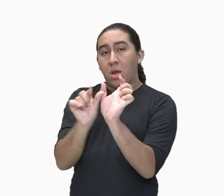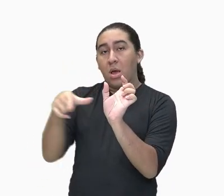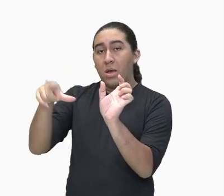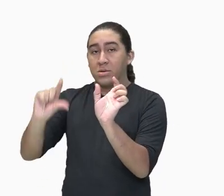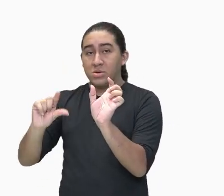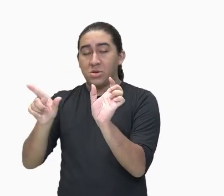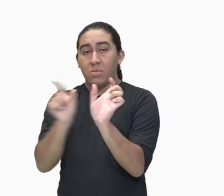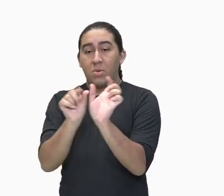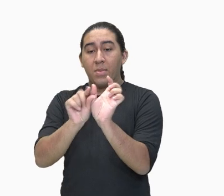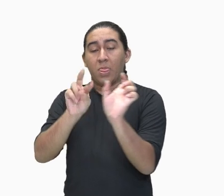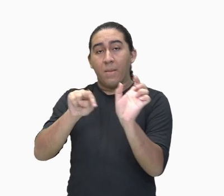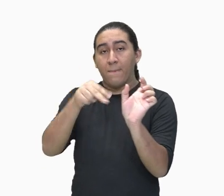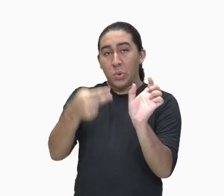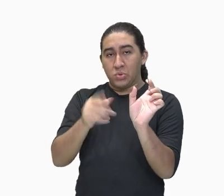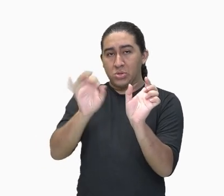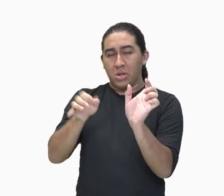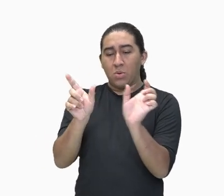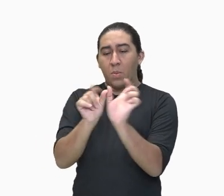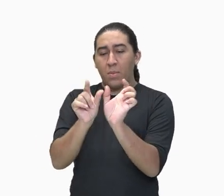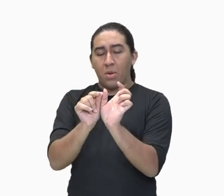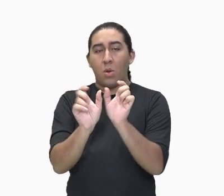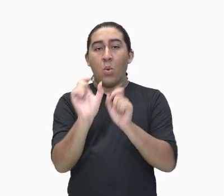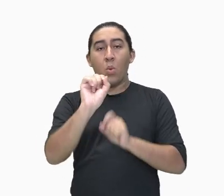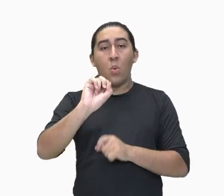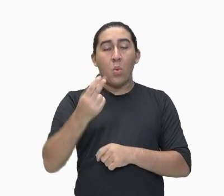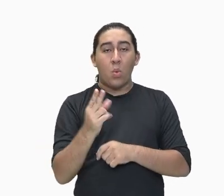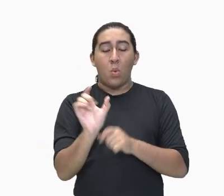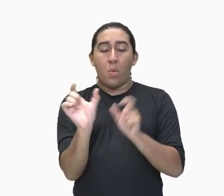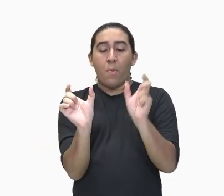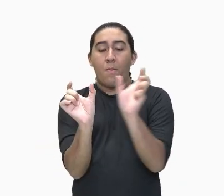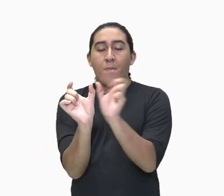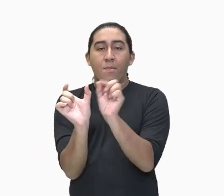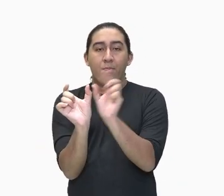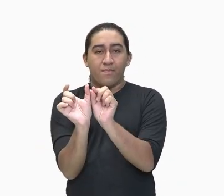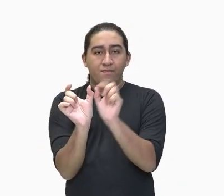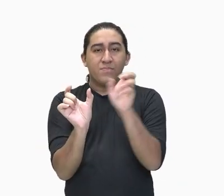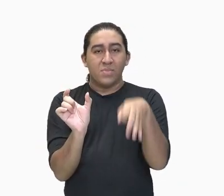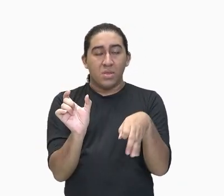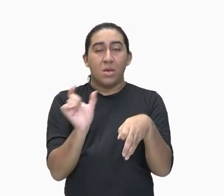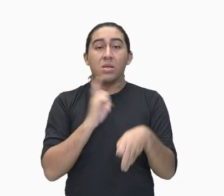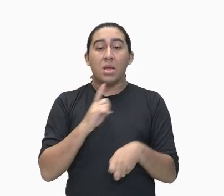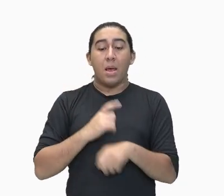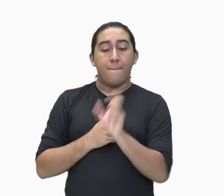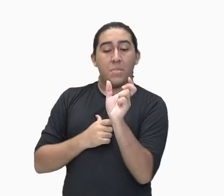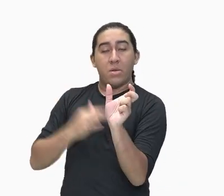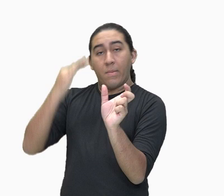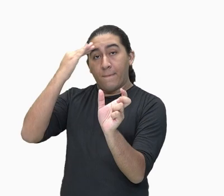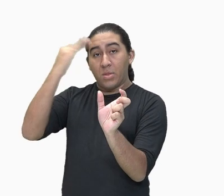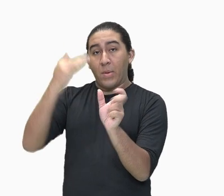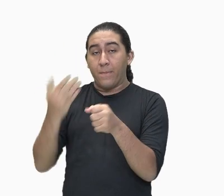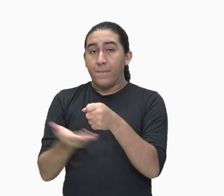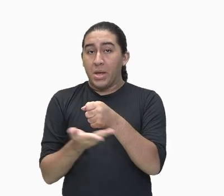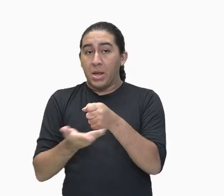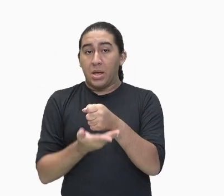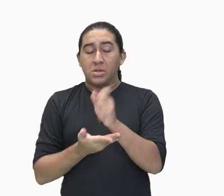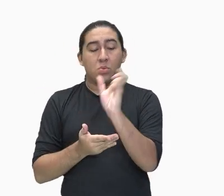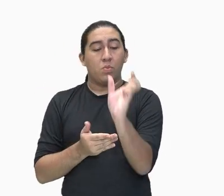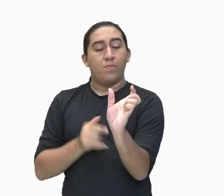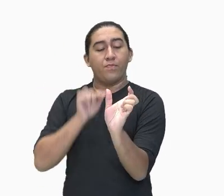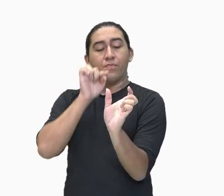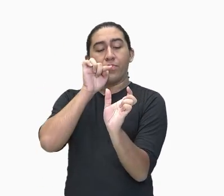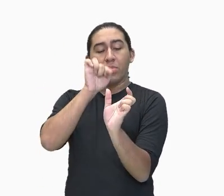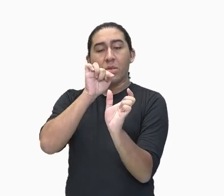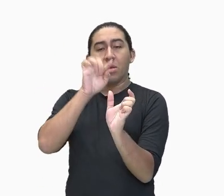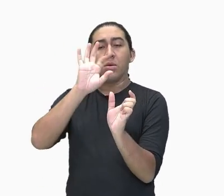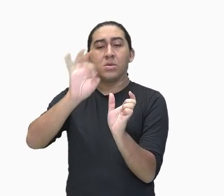que é isso, O acréscimo de afixo, eu tenho radical, aí eu vou